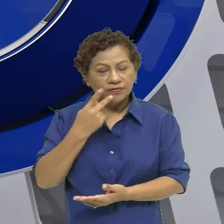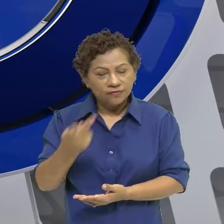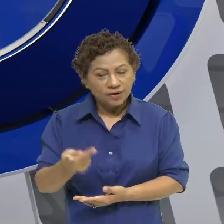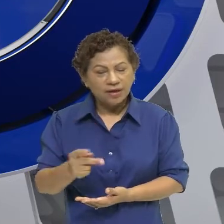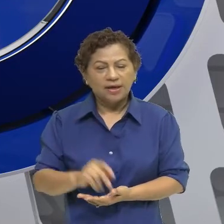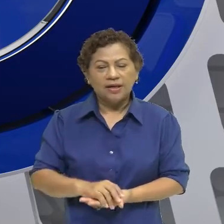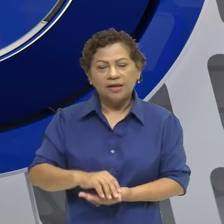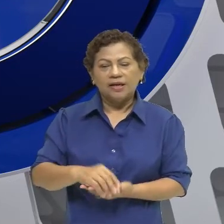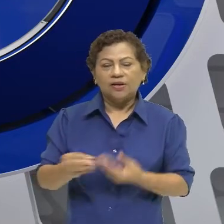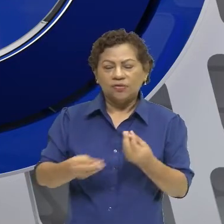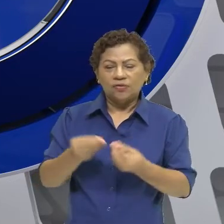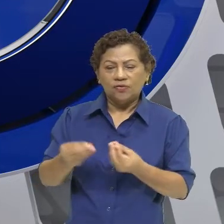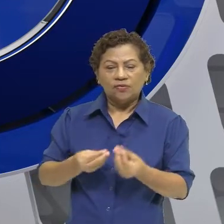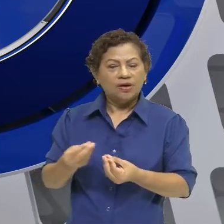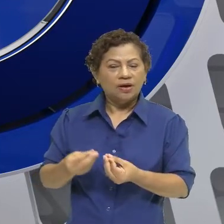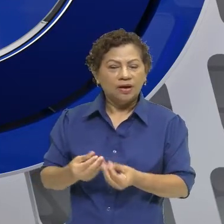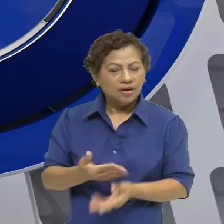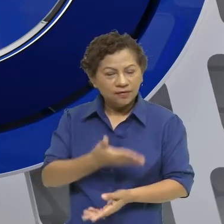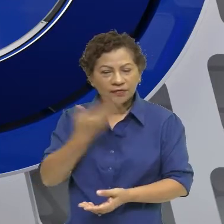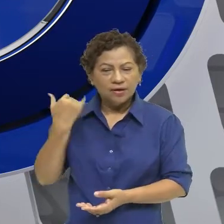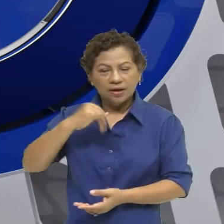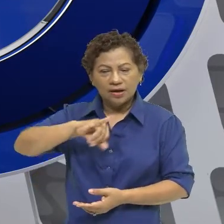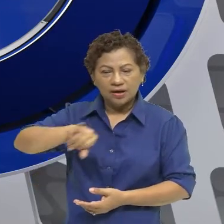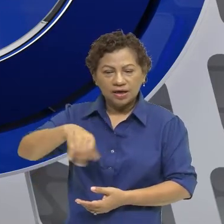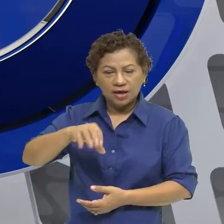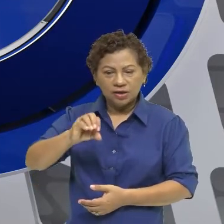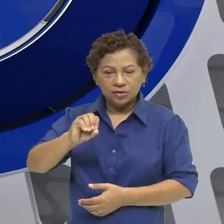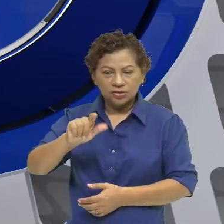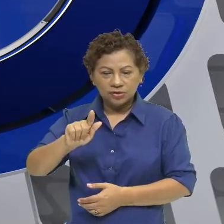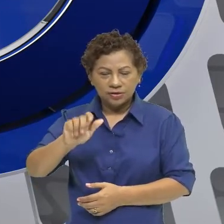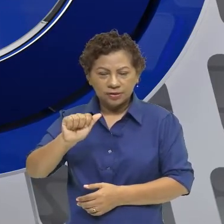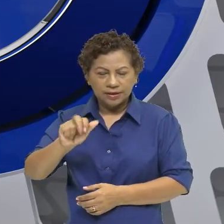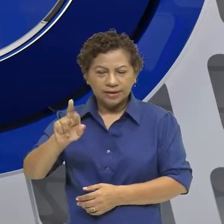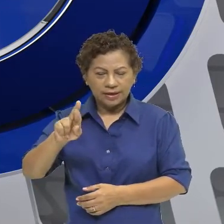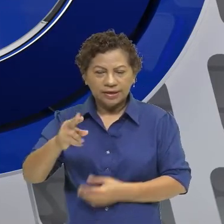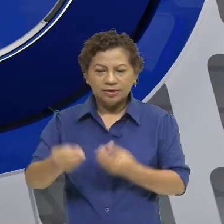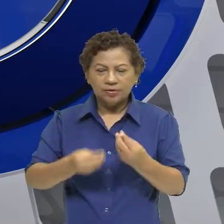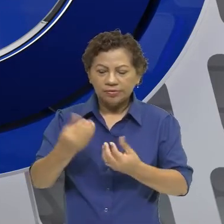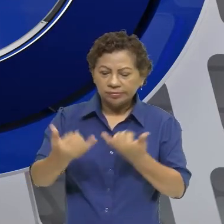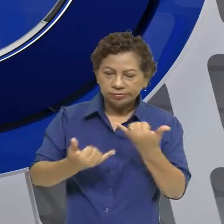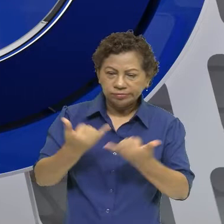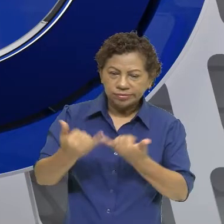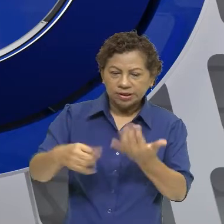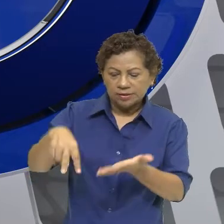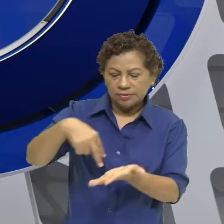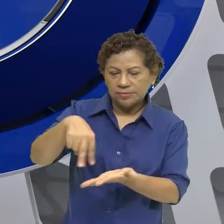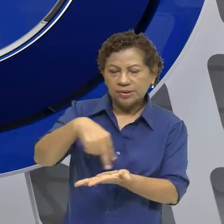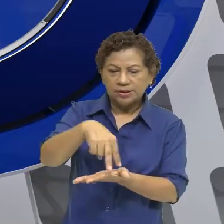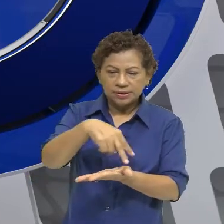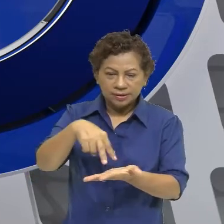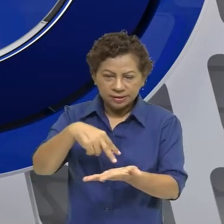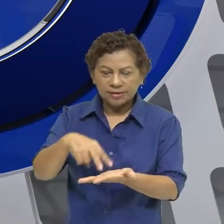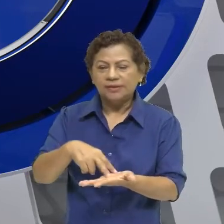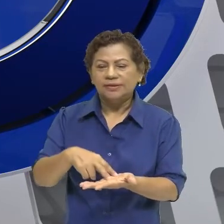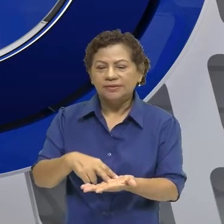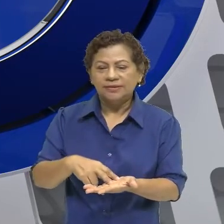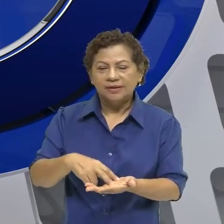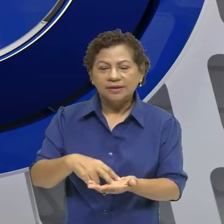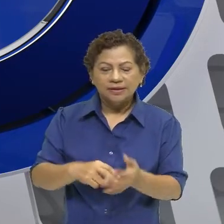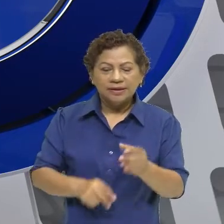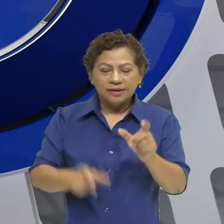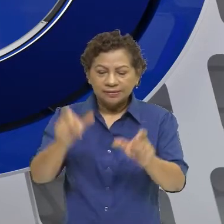jogando. Vamos jogar capoeira. Porque é como se fosse um jogo, uma dança, que as pessoas se combinam,